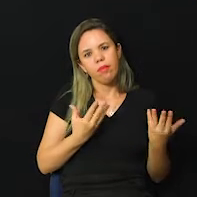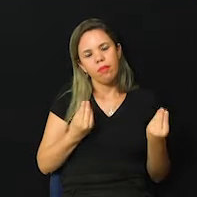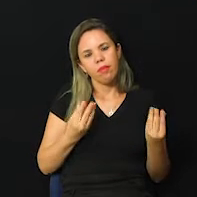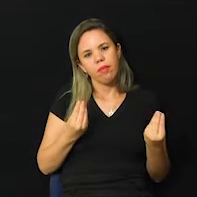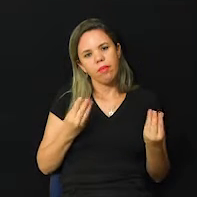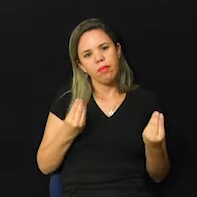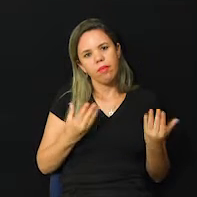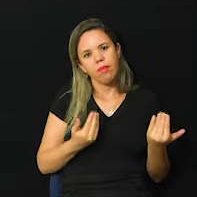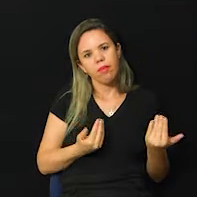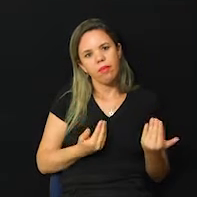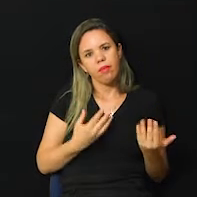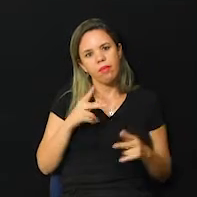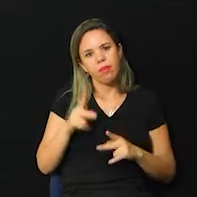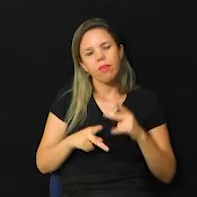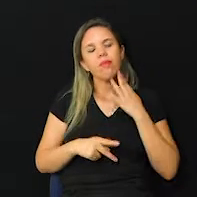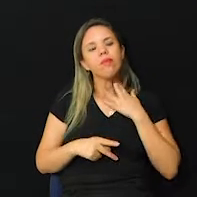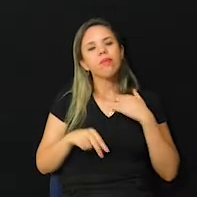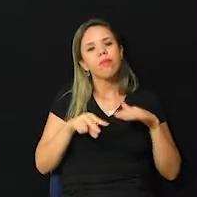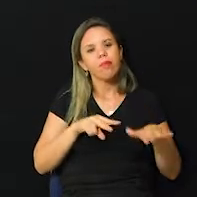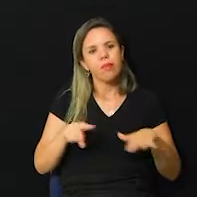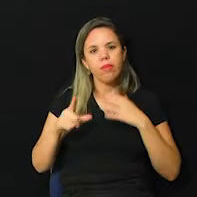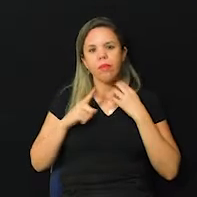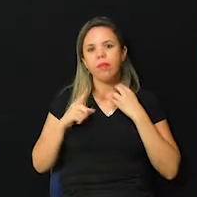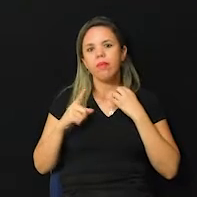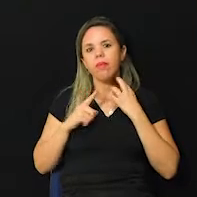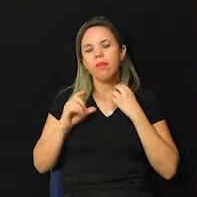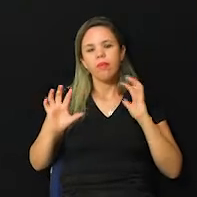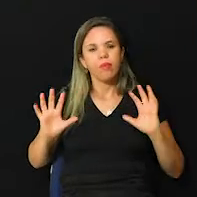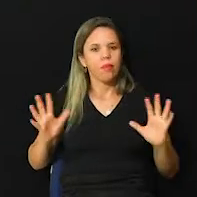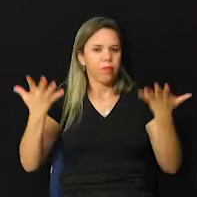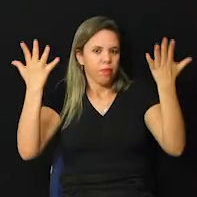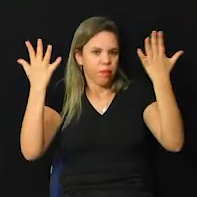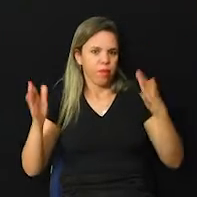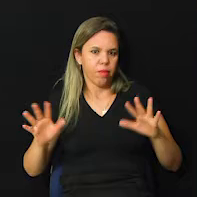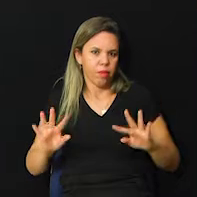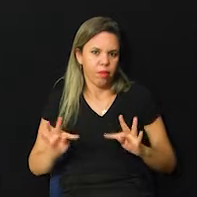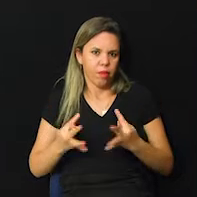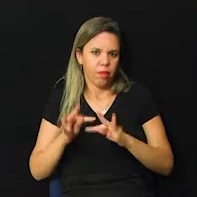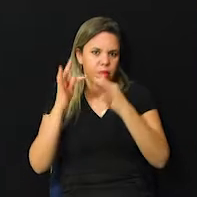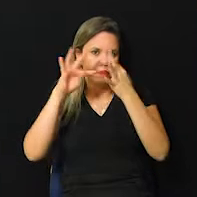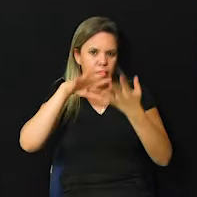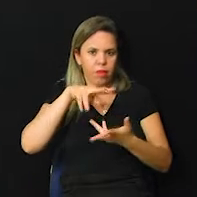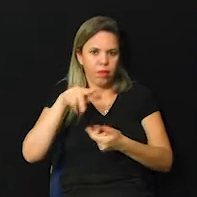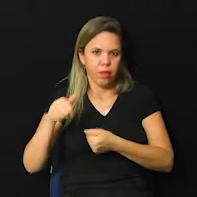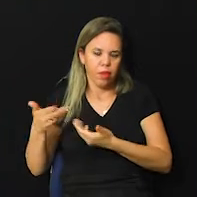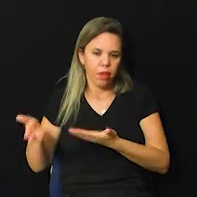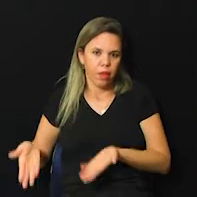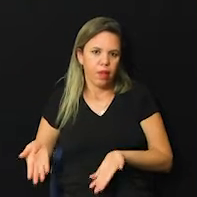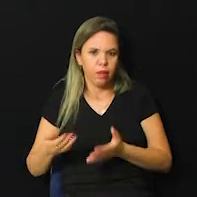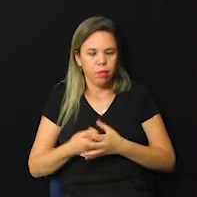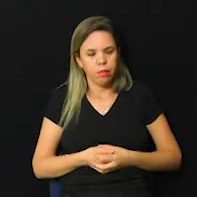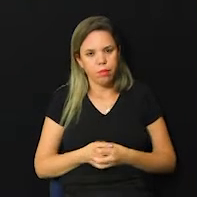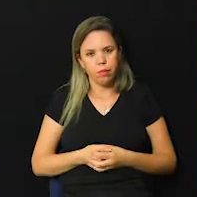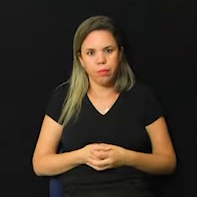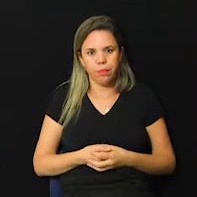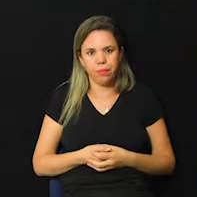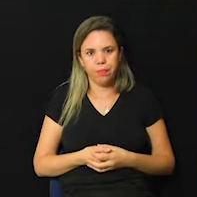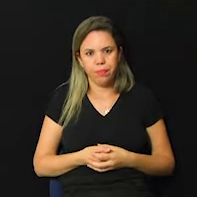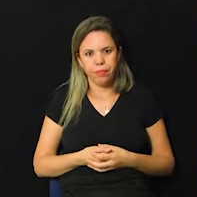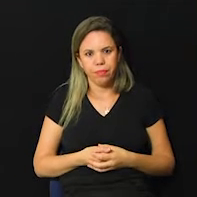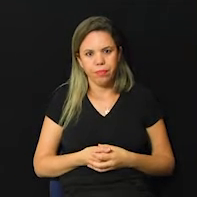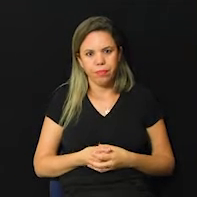jovem Inclusive essa semana tá tendo os maiores eventos de Tecnologia do mundo e